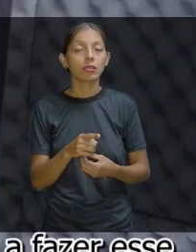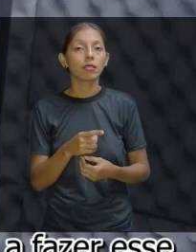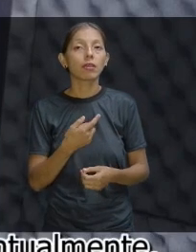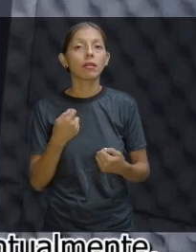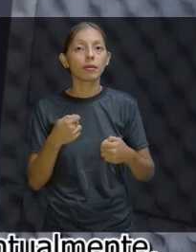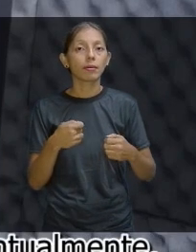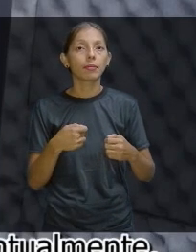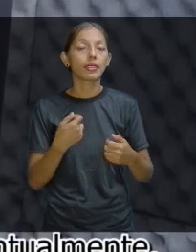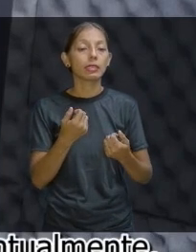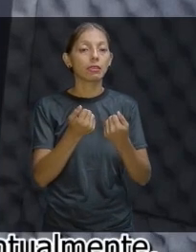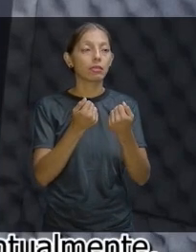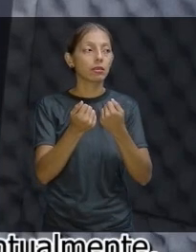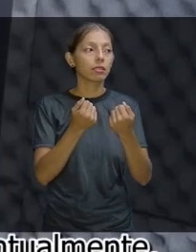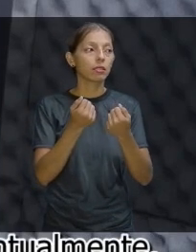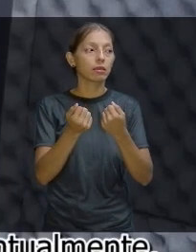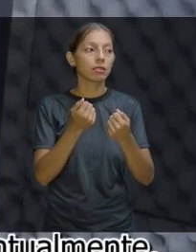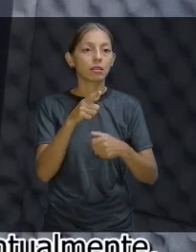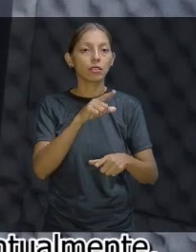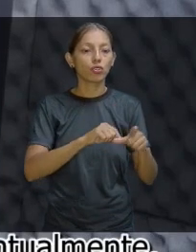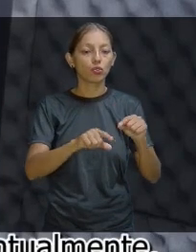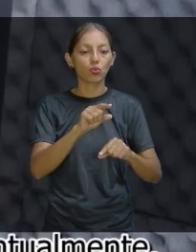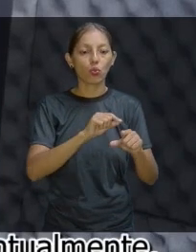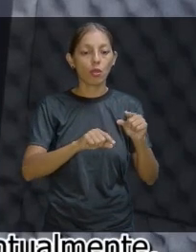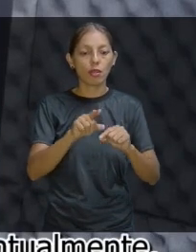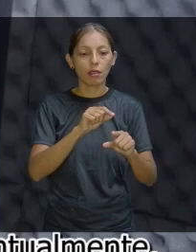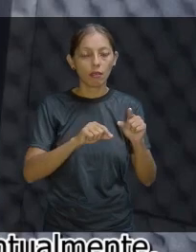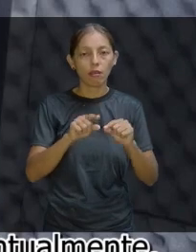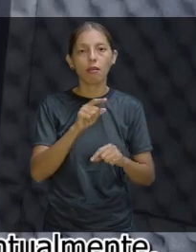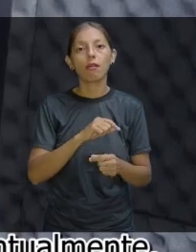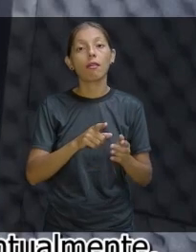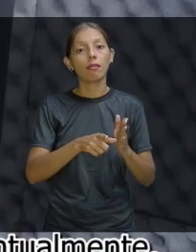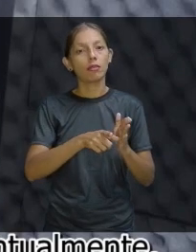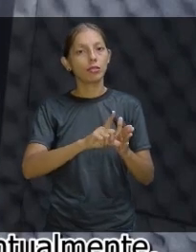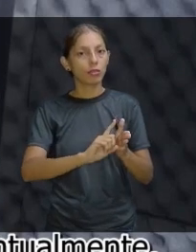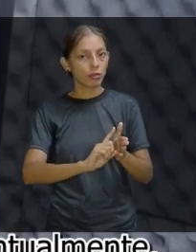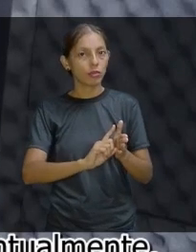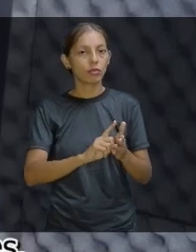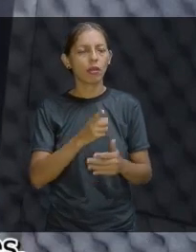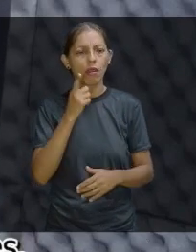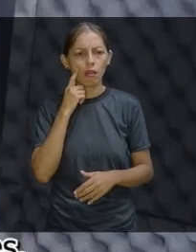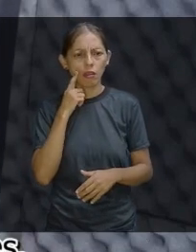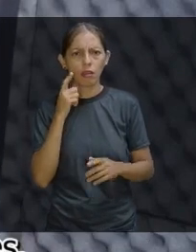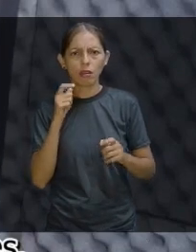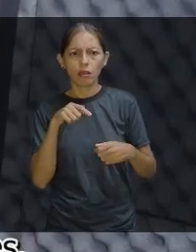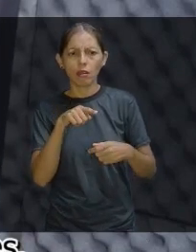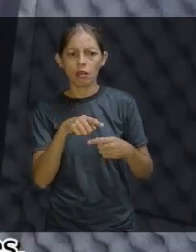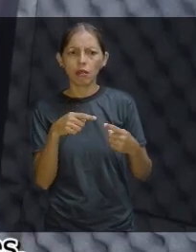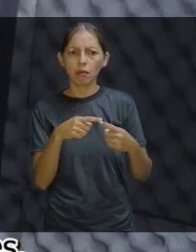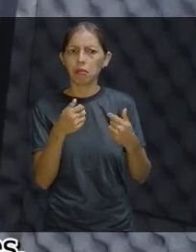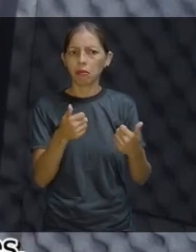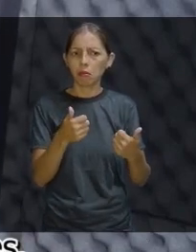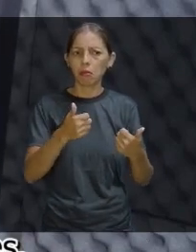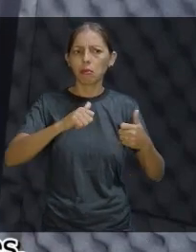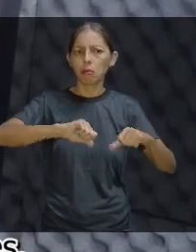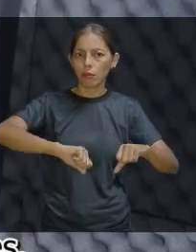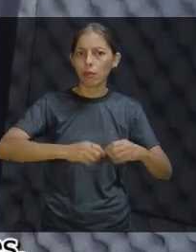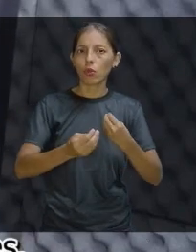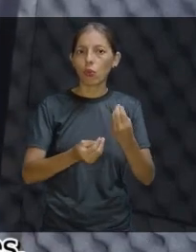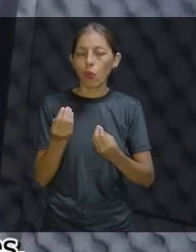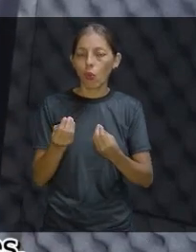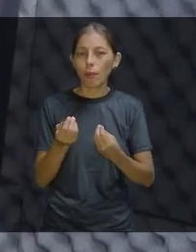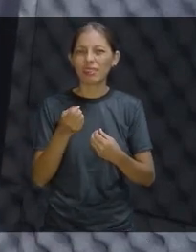filtro prévio, sob pena de responsabilidade civil e até, eventualmente, responsabilidade penal, se identificados, né,